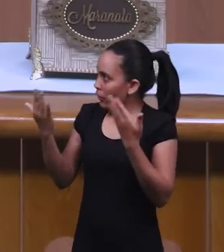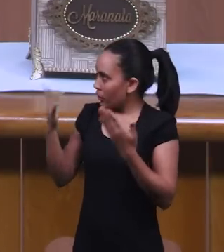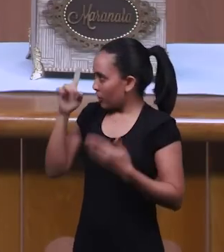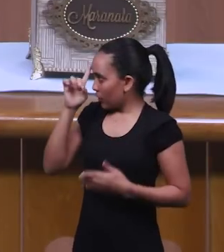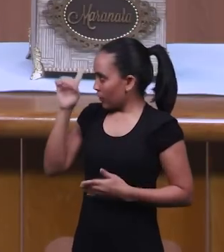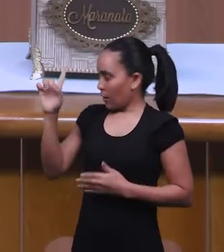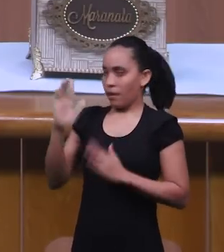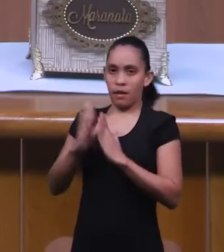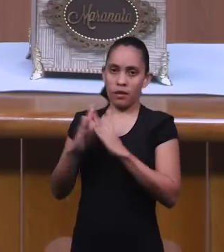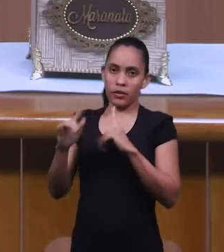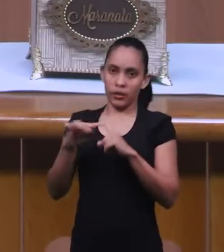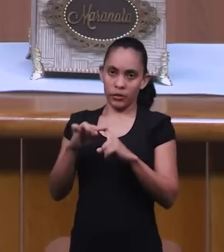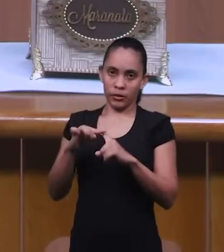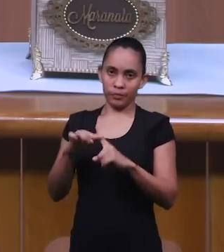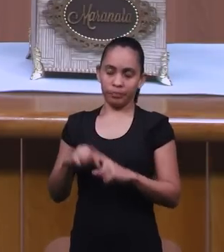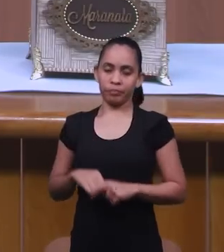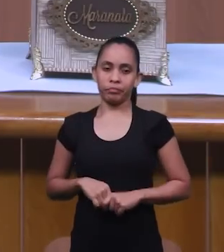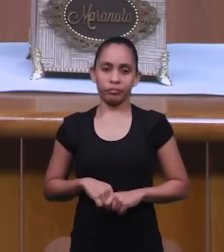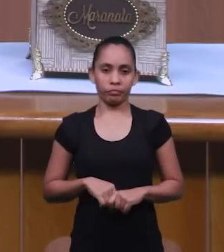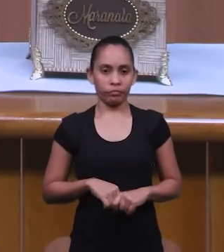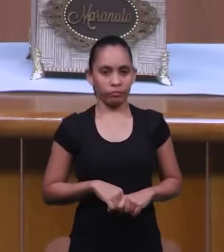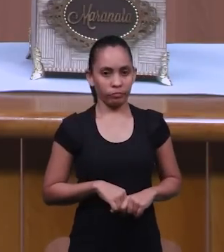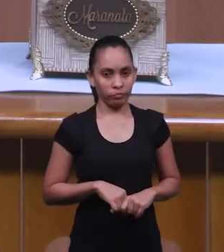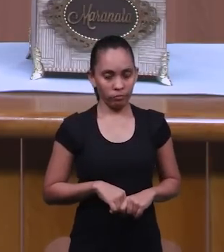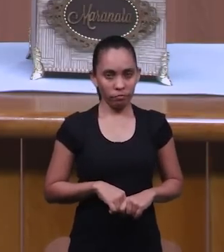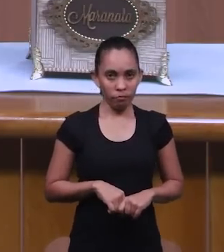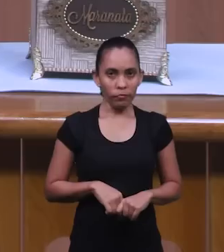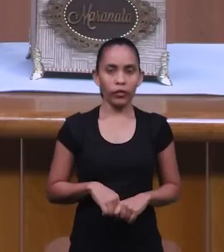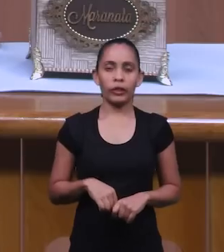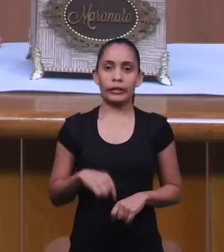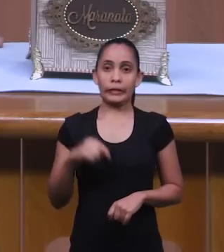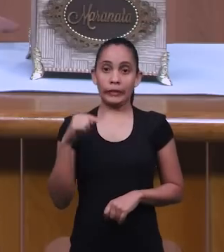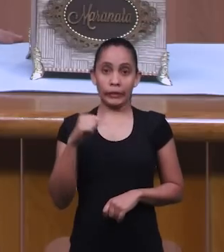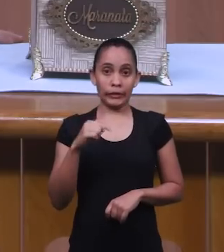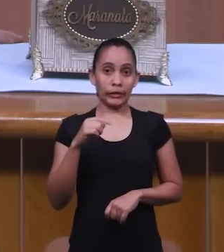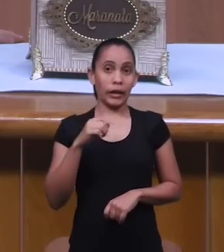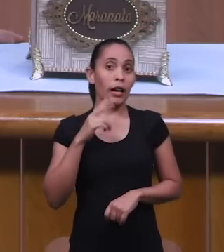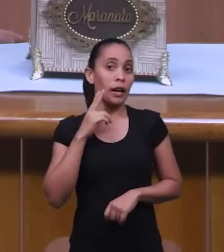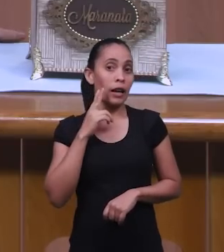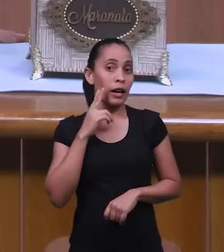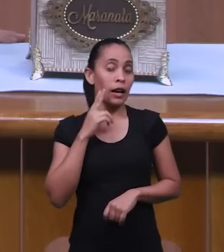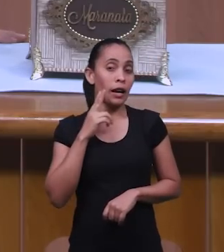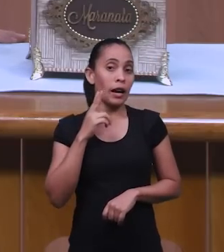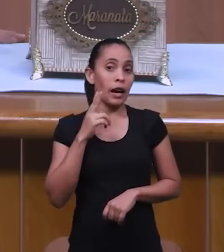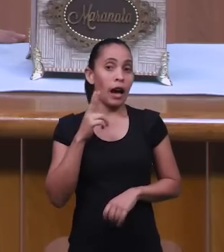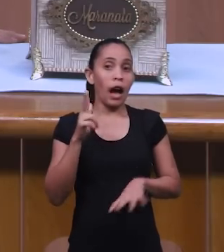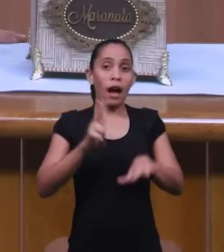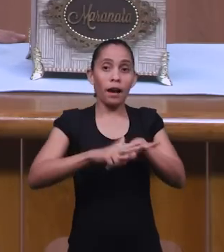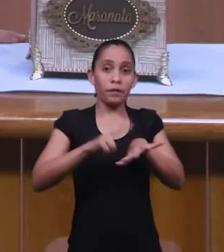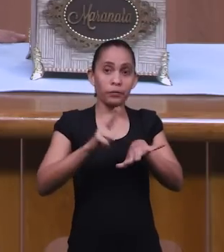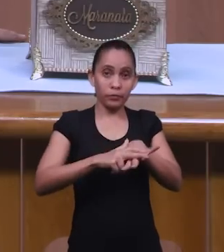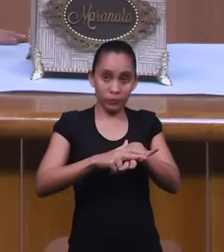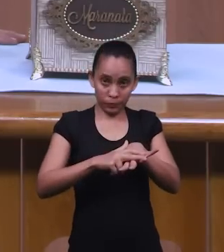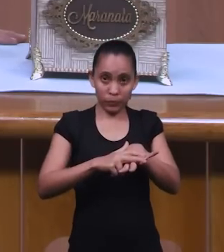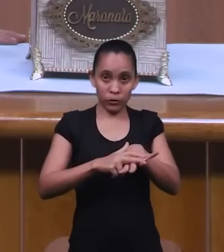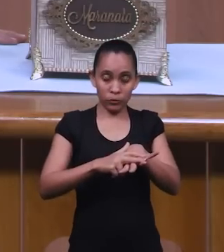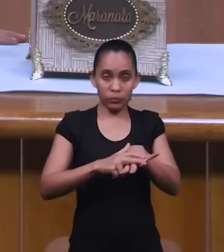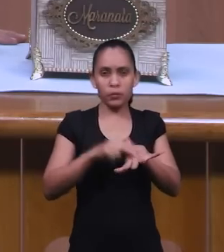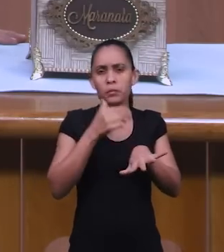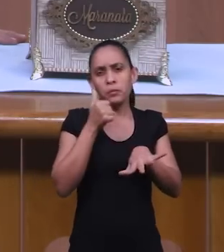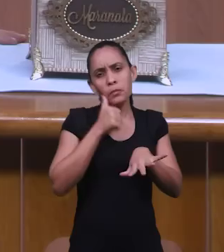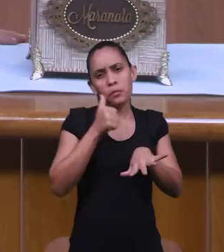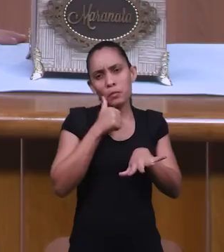igreja? A viúva pobre, todos lembram dela que ela deu 2 moedas pequenas e